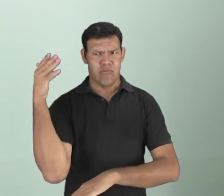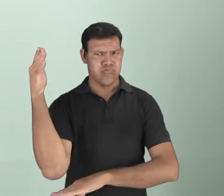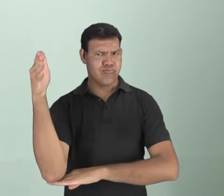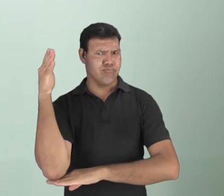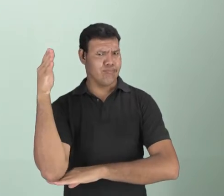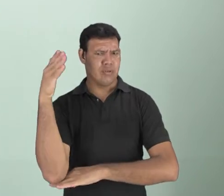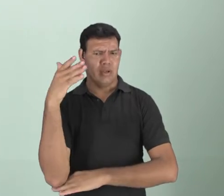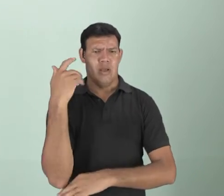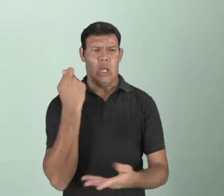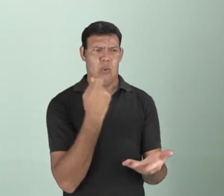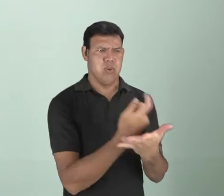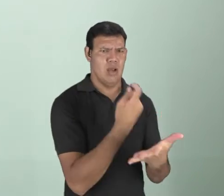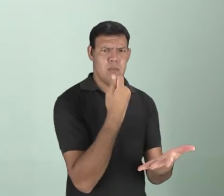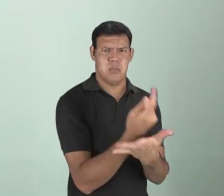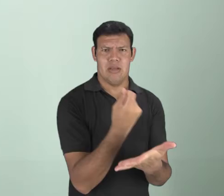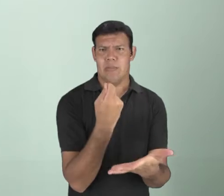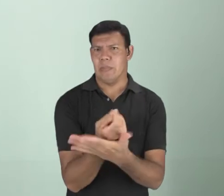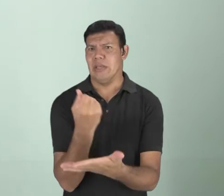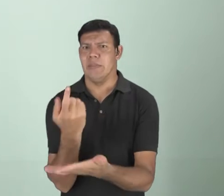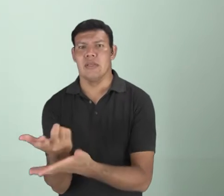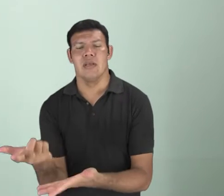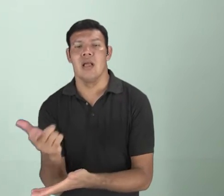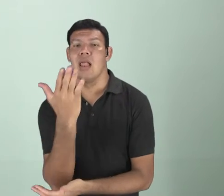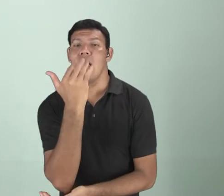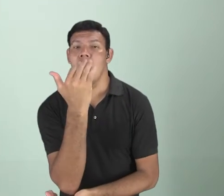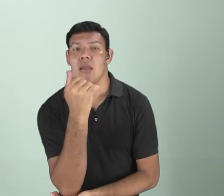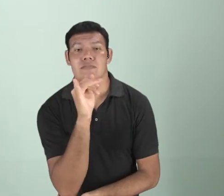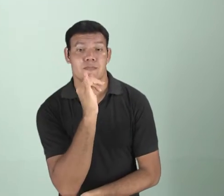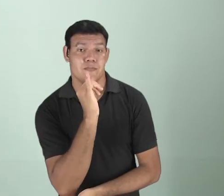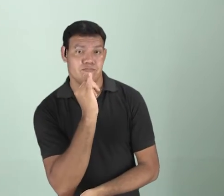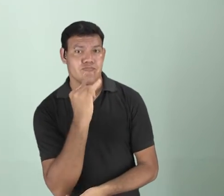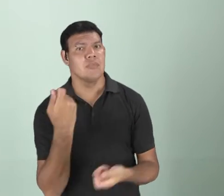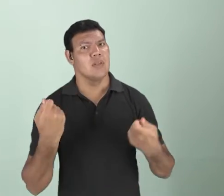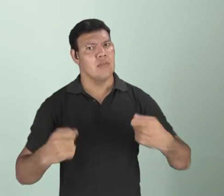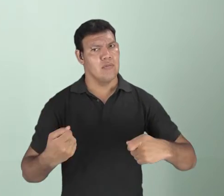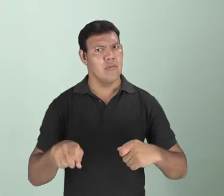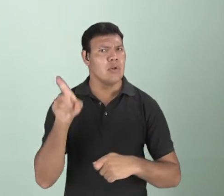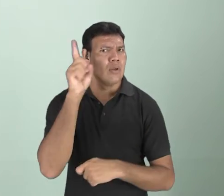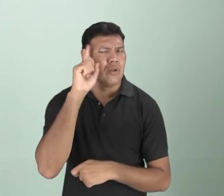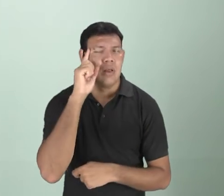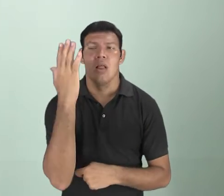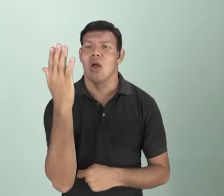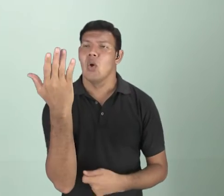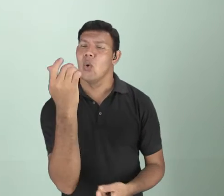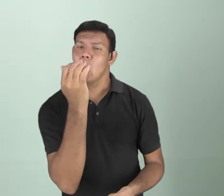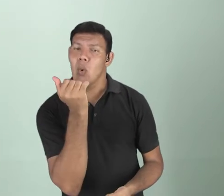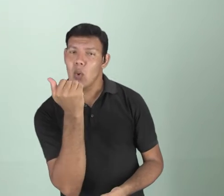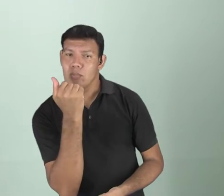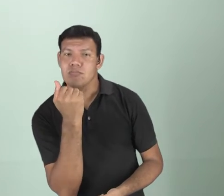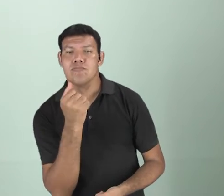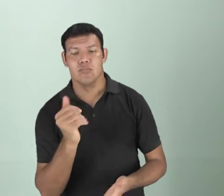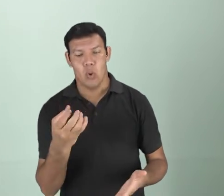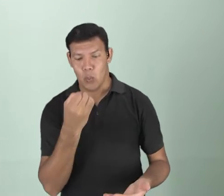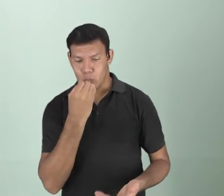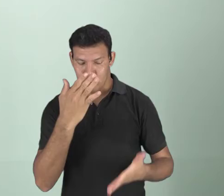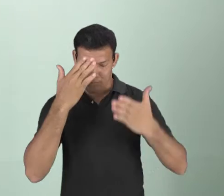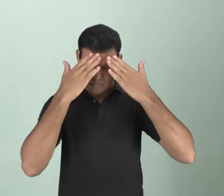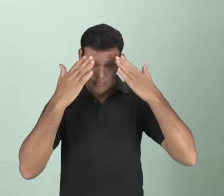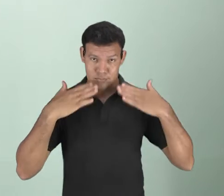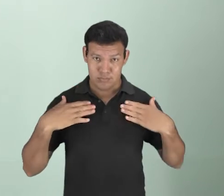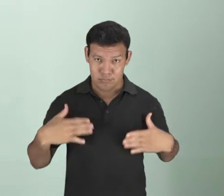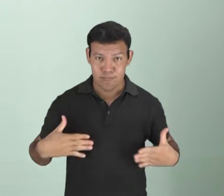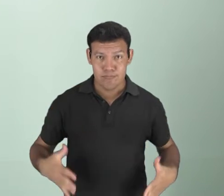Por exemplo, a alimentação. Precisamos consumir alimentos, porque é necessário para o nosso organismo. Mas